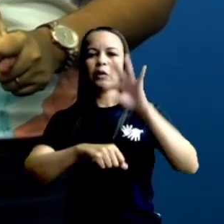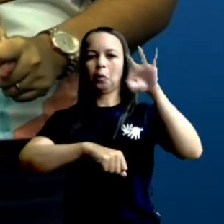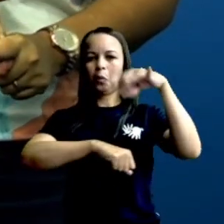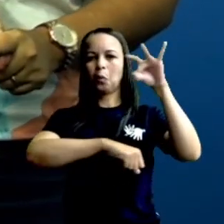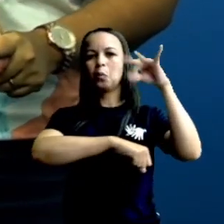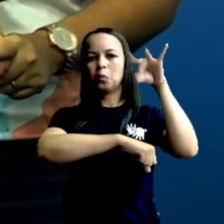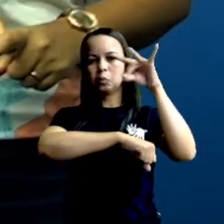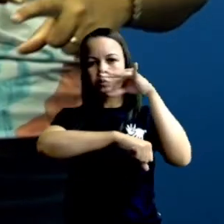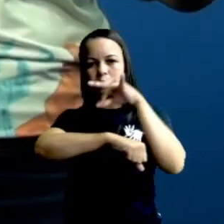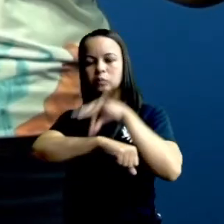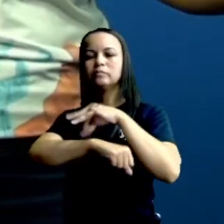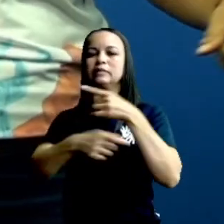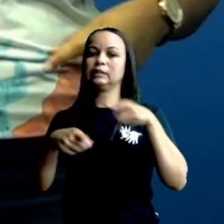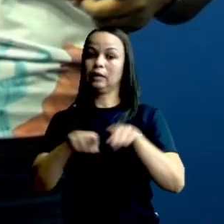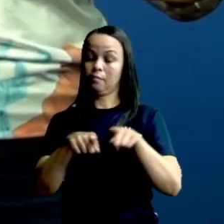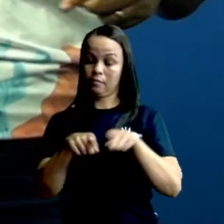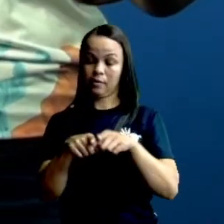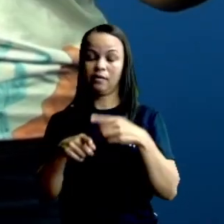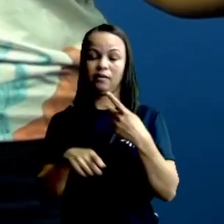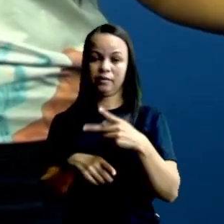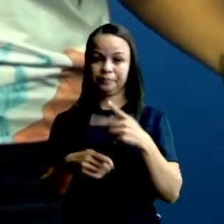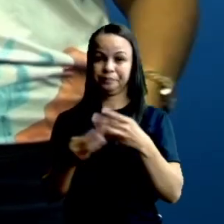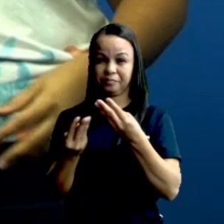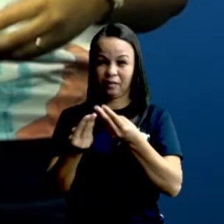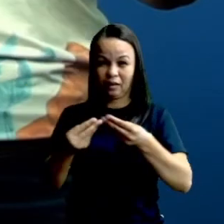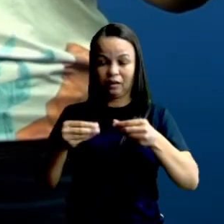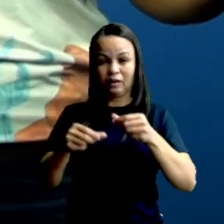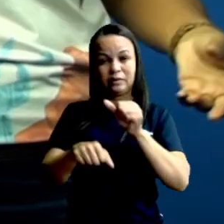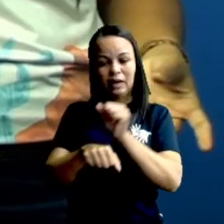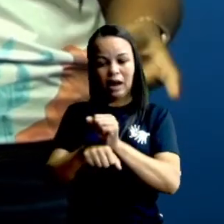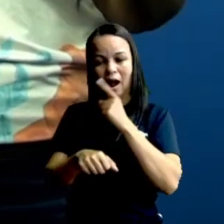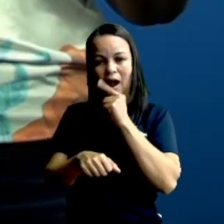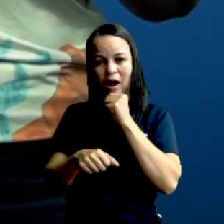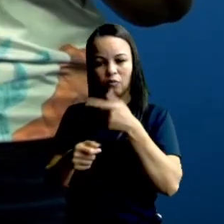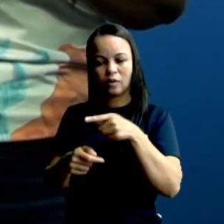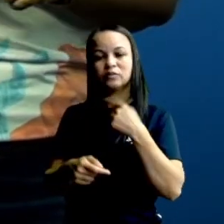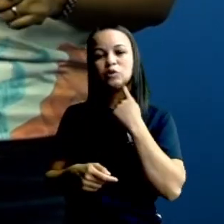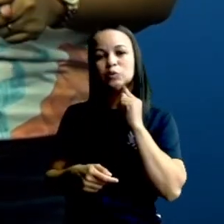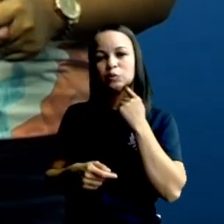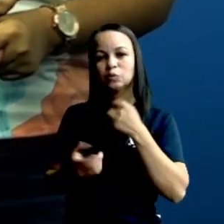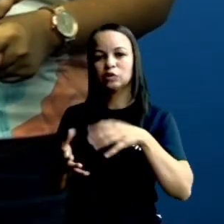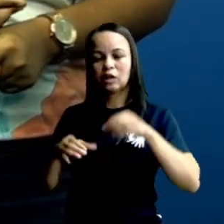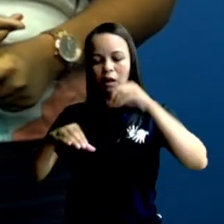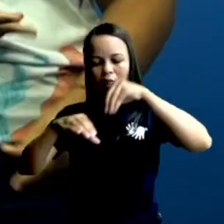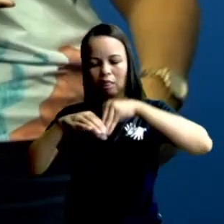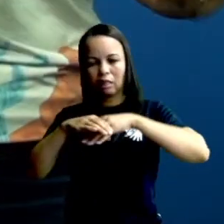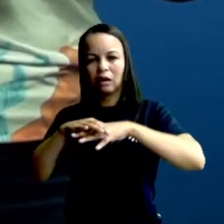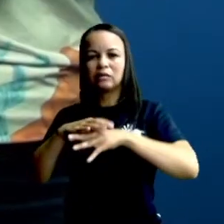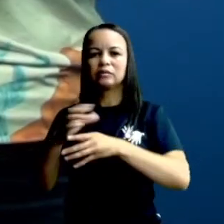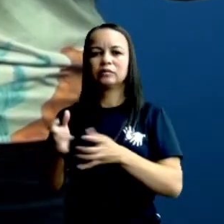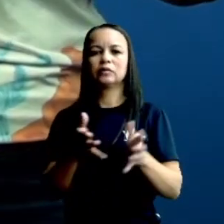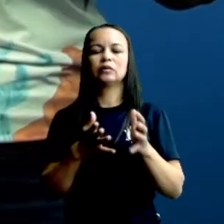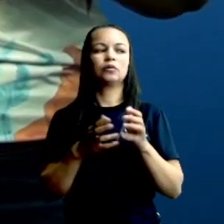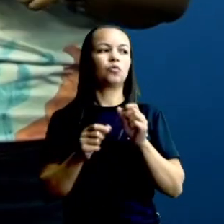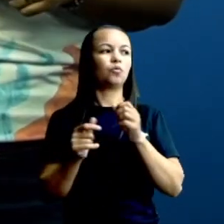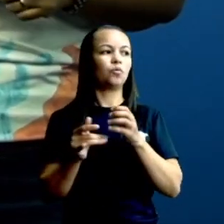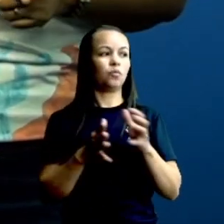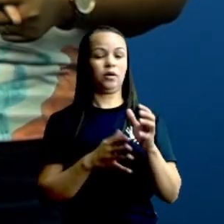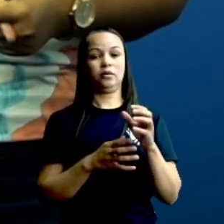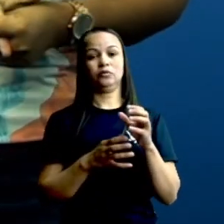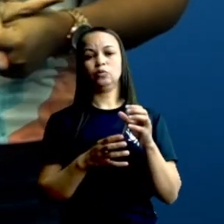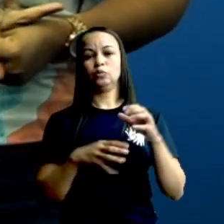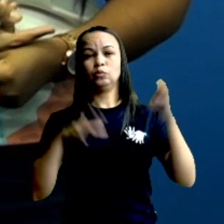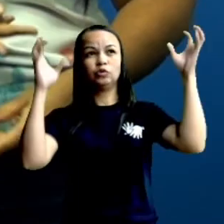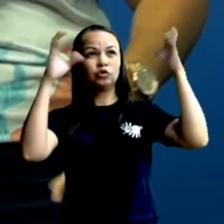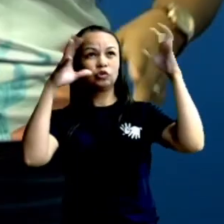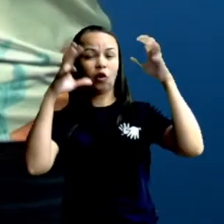aegypti, né? Também aquela quantidade de lixo, de lama, de água ali parada, acumulada. Entope as canaletas. Quando chove, o lixo se mistura